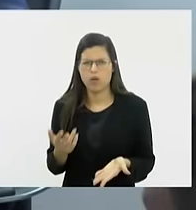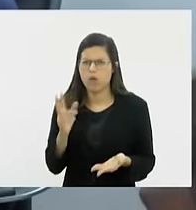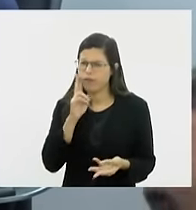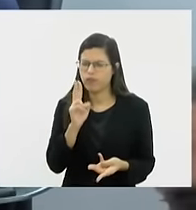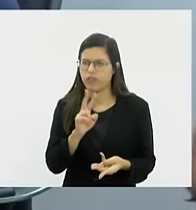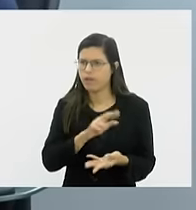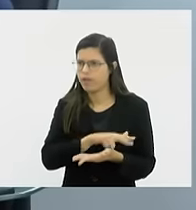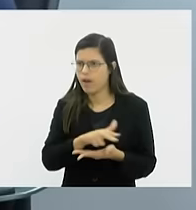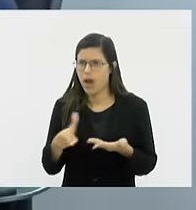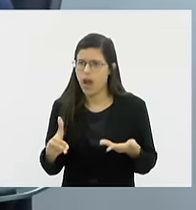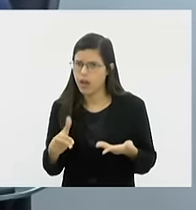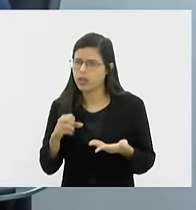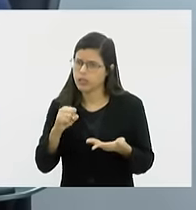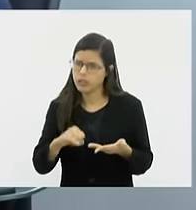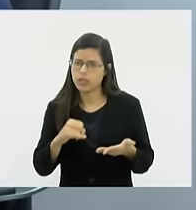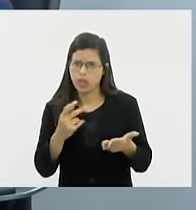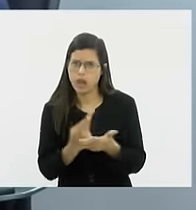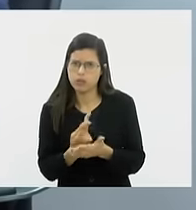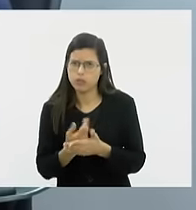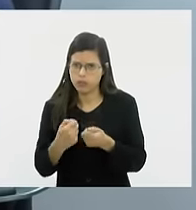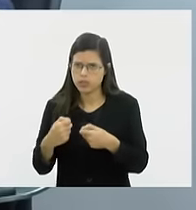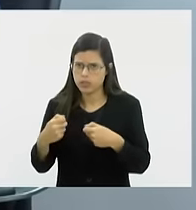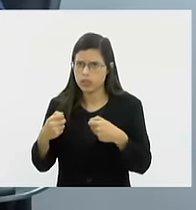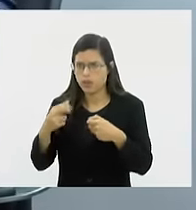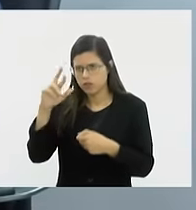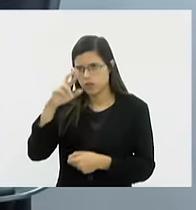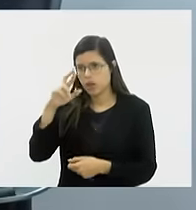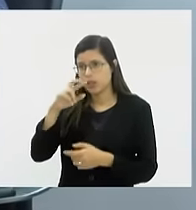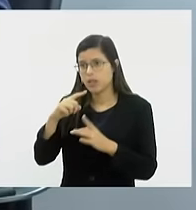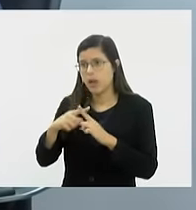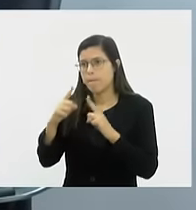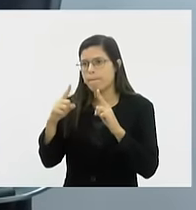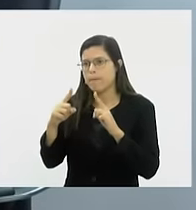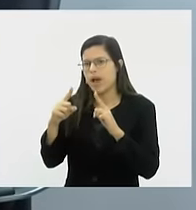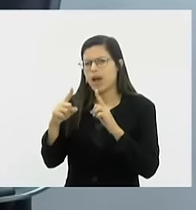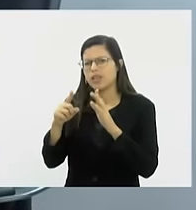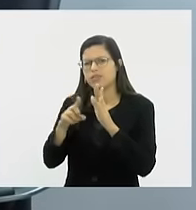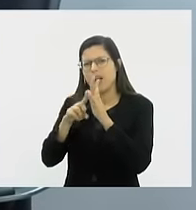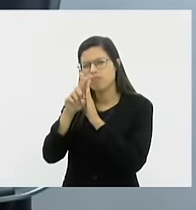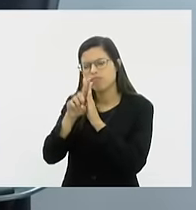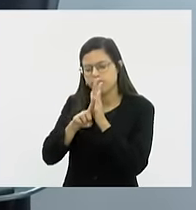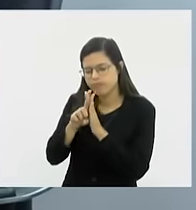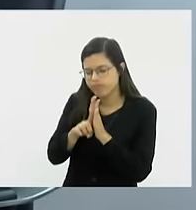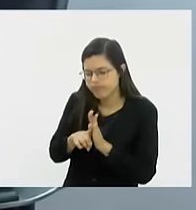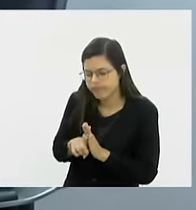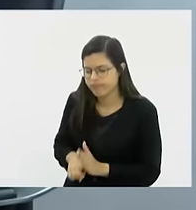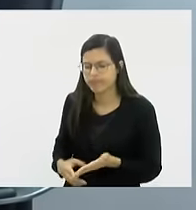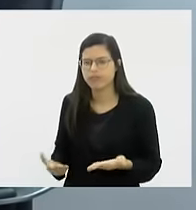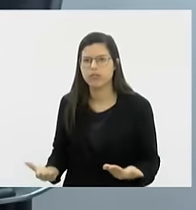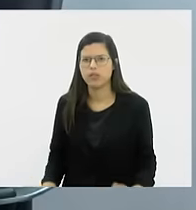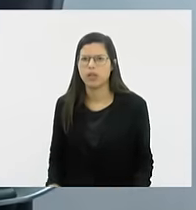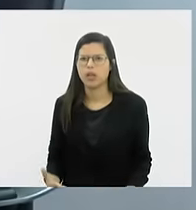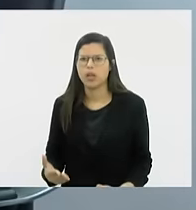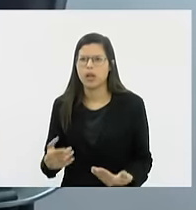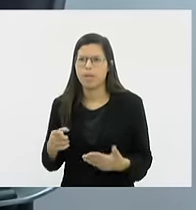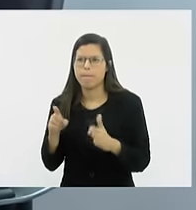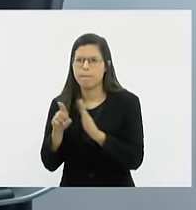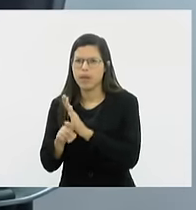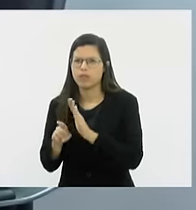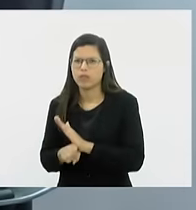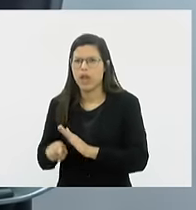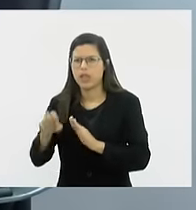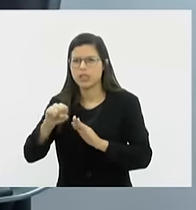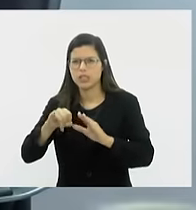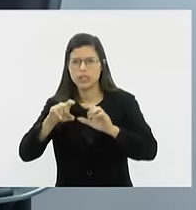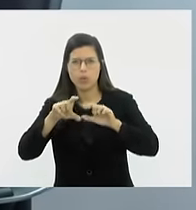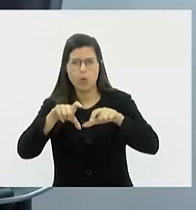em desconformidade, tem que proceder. Agora, ficar buscando pelo em ovo, ficar querendo questionar se o pneu está mais,